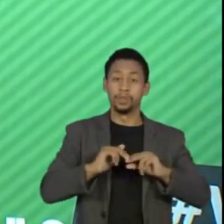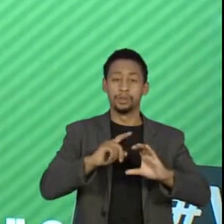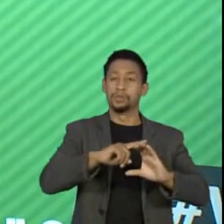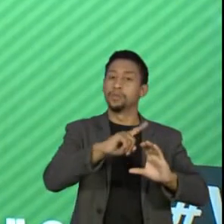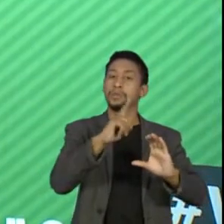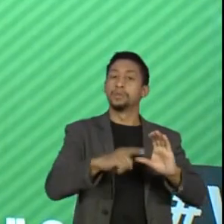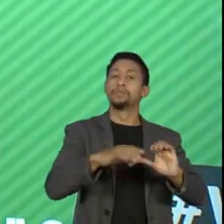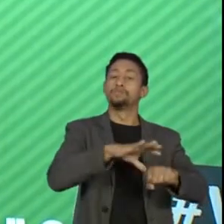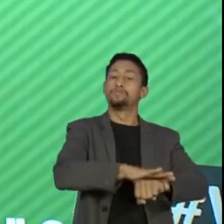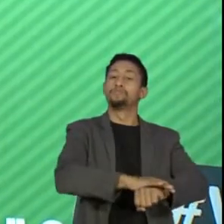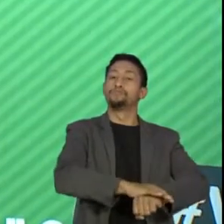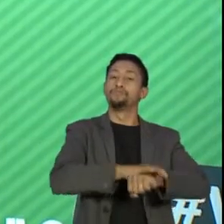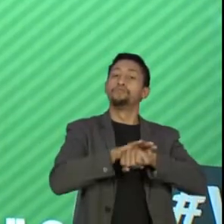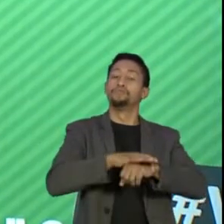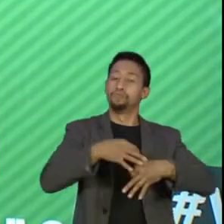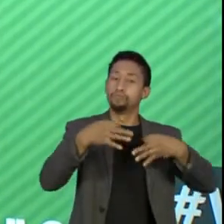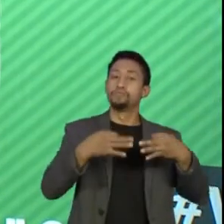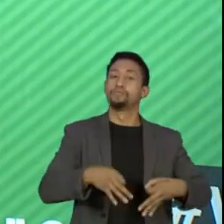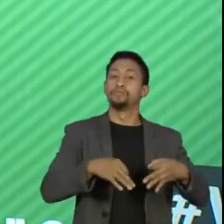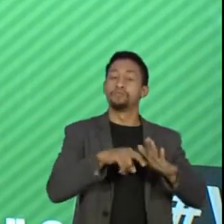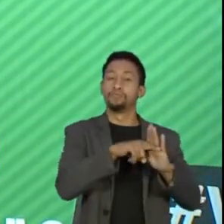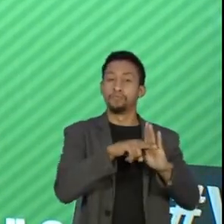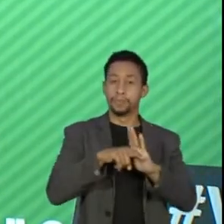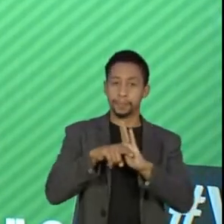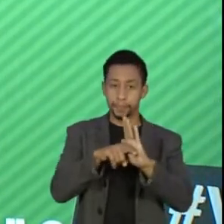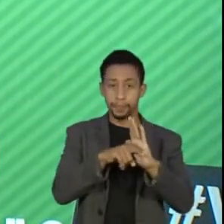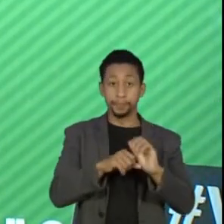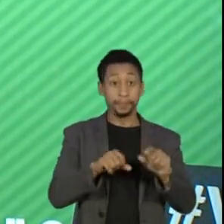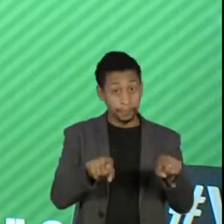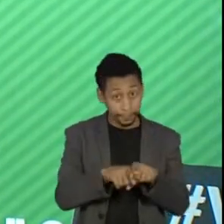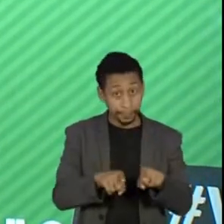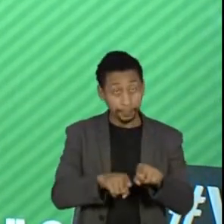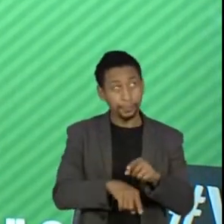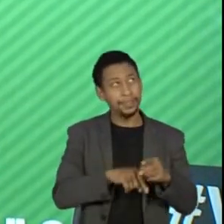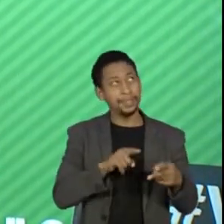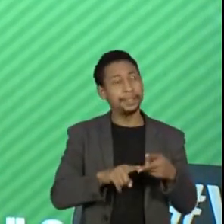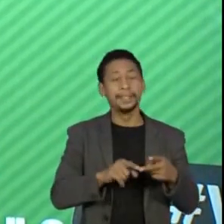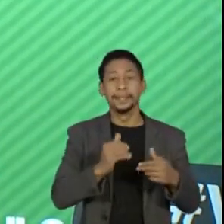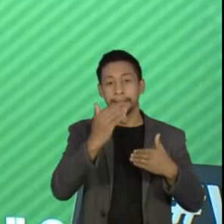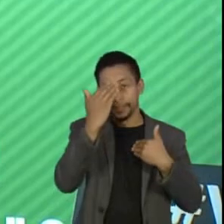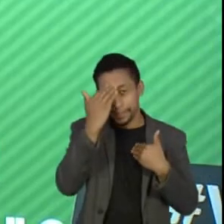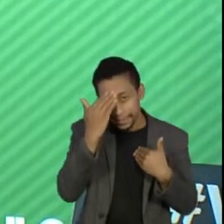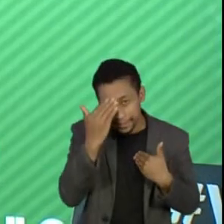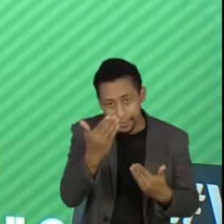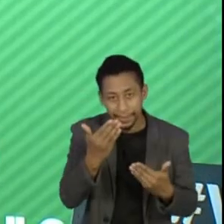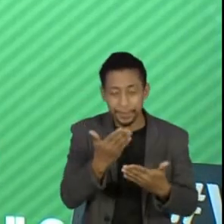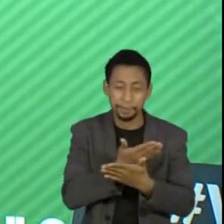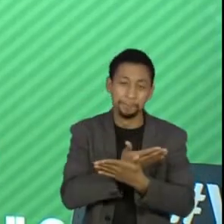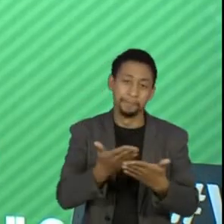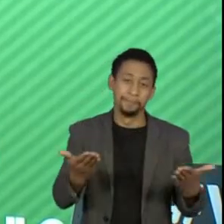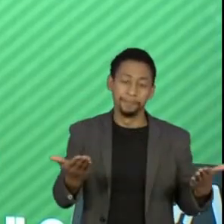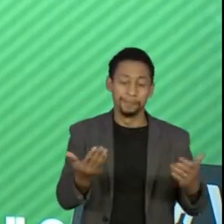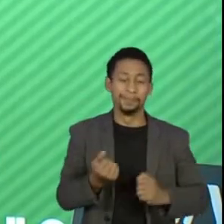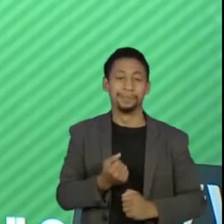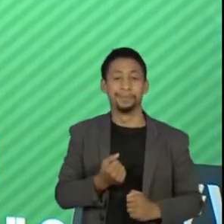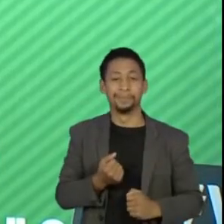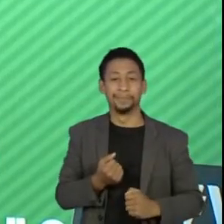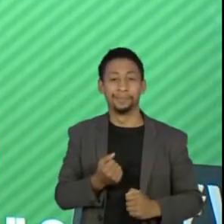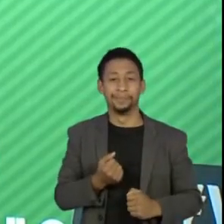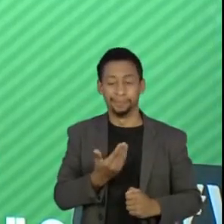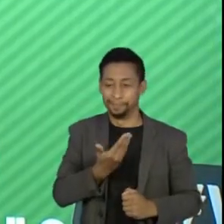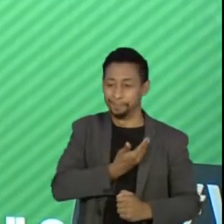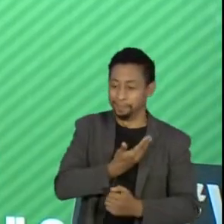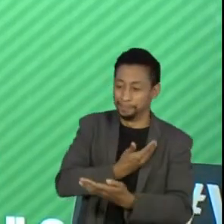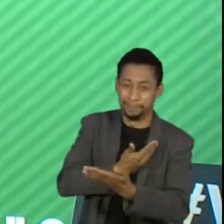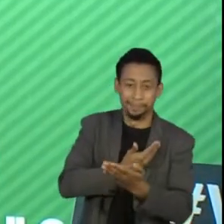do estudo. Também quero agradecer imensamente a meus colegas de